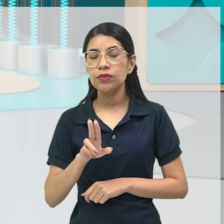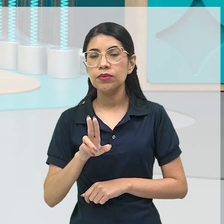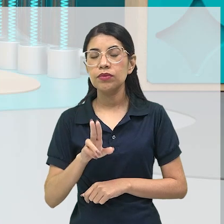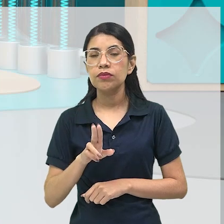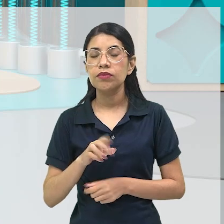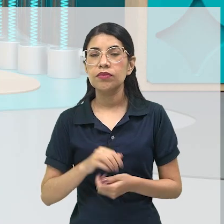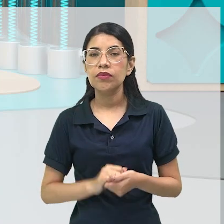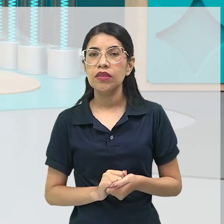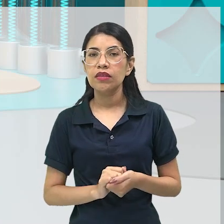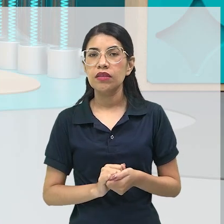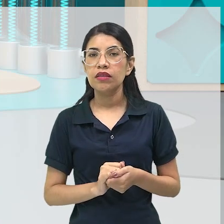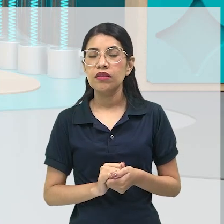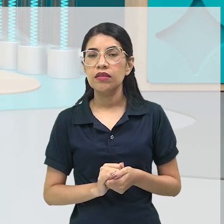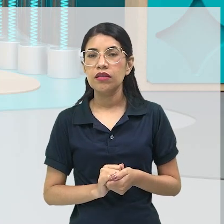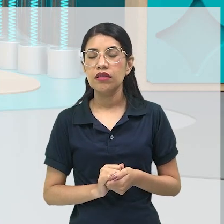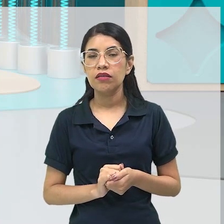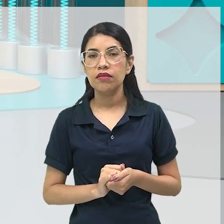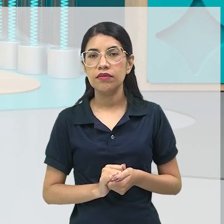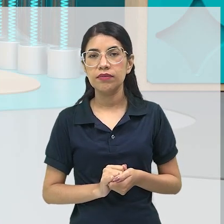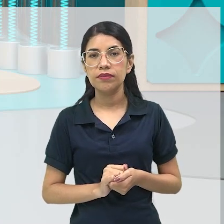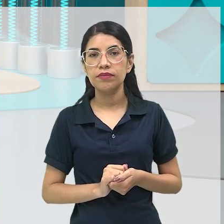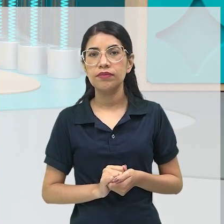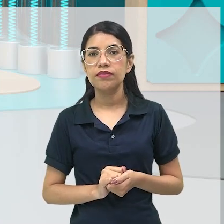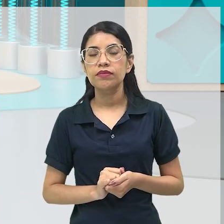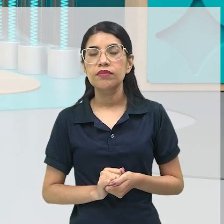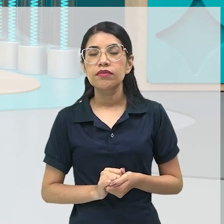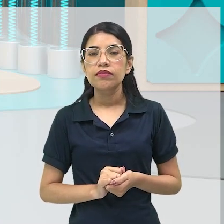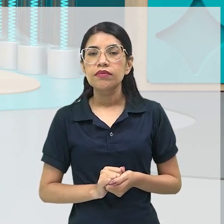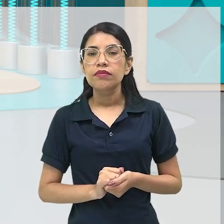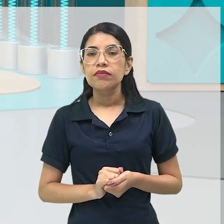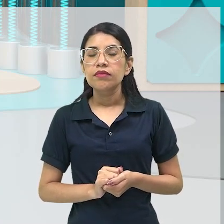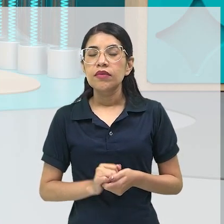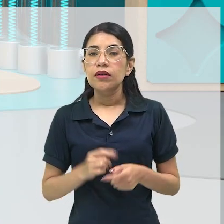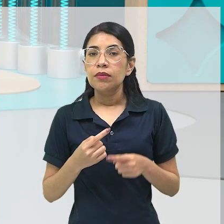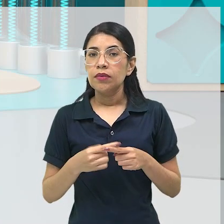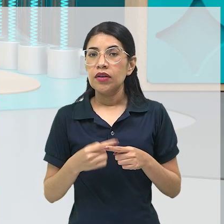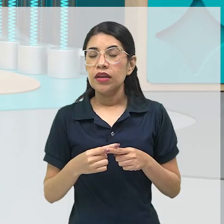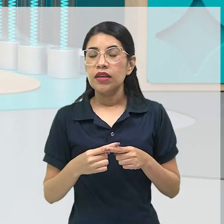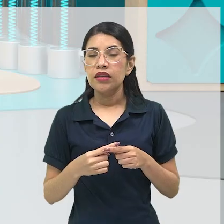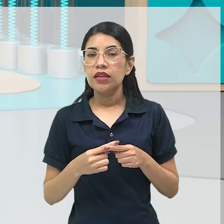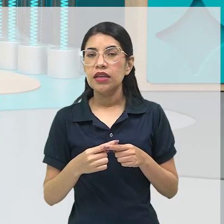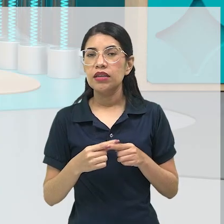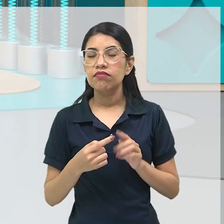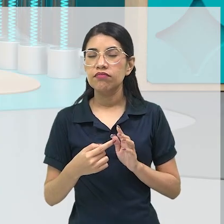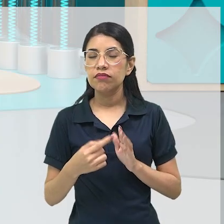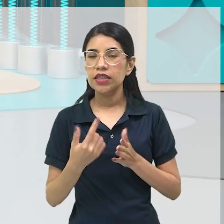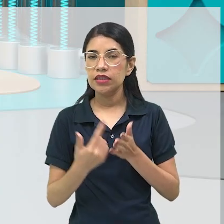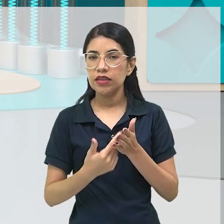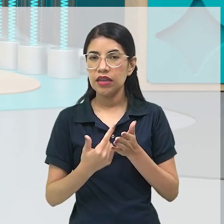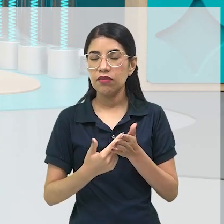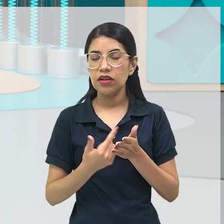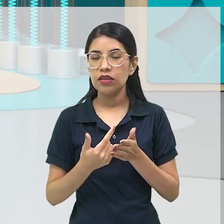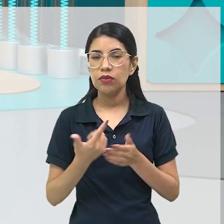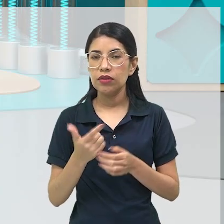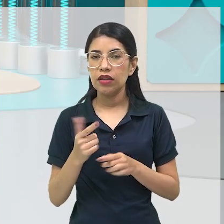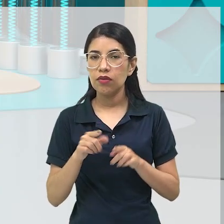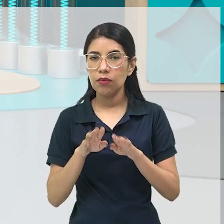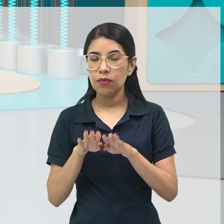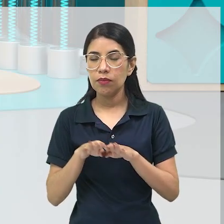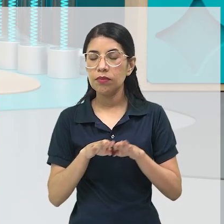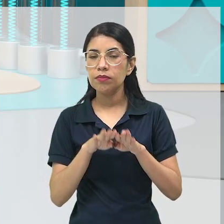nós estamos falando para a construção artística, porque nessa obra ela não vai seguir um padrão,